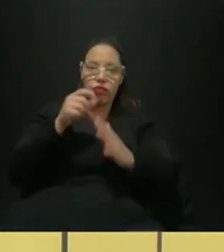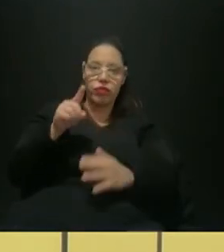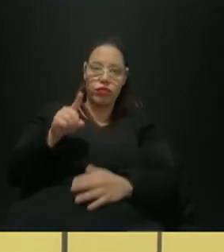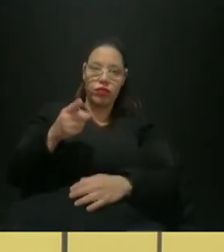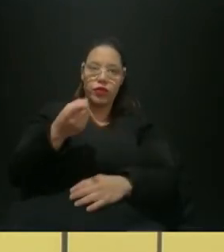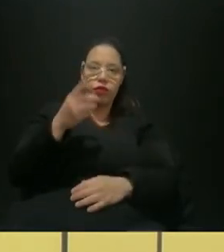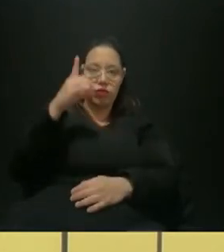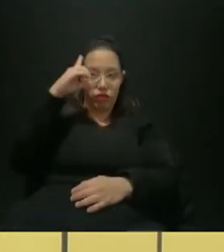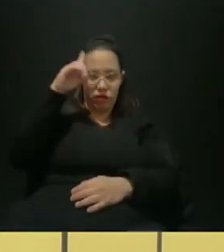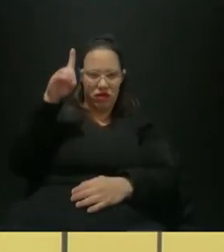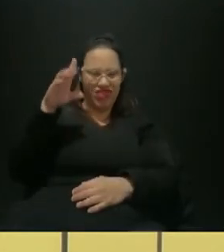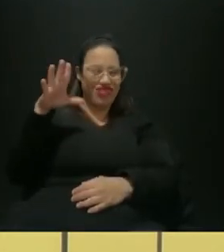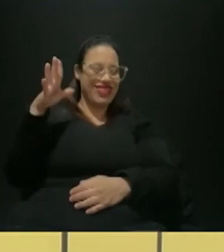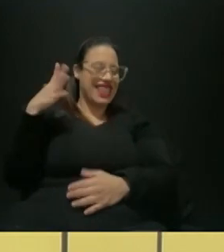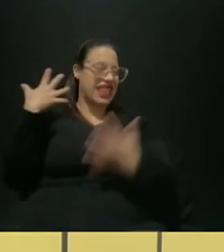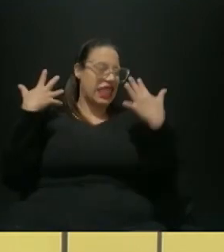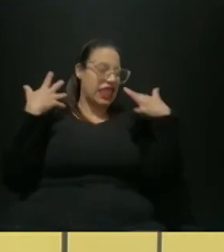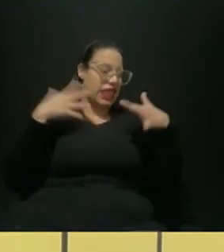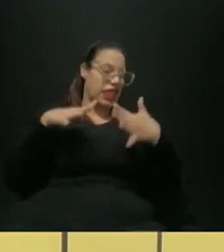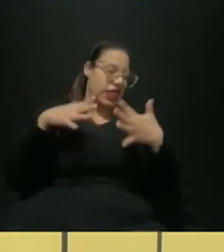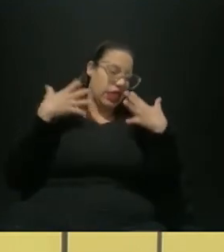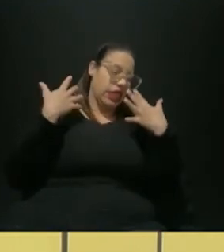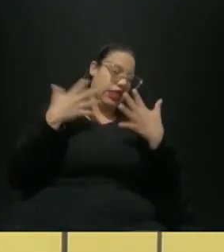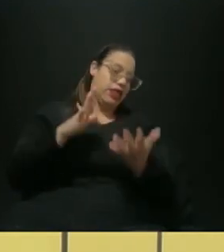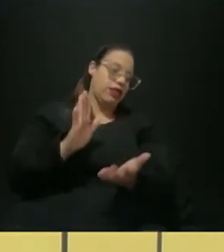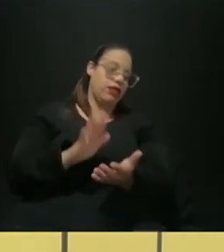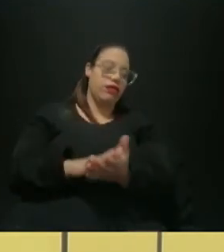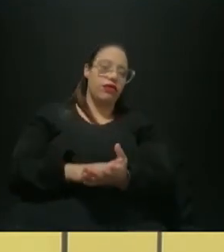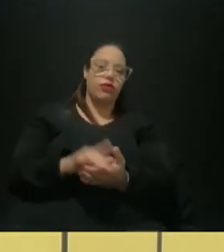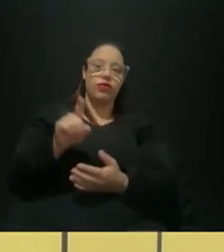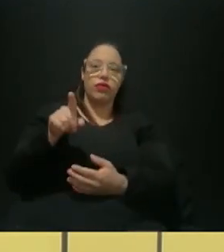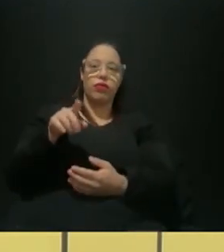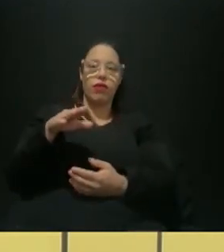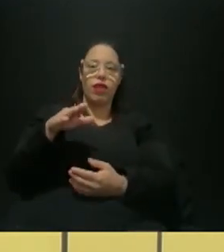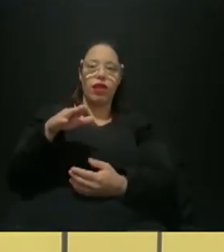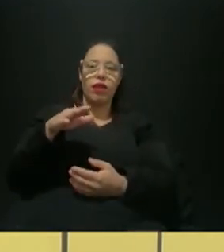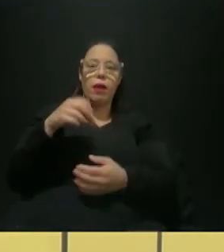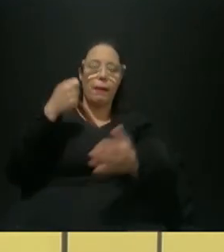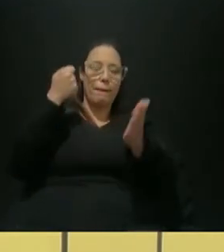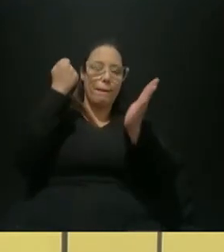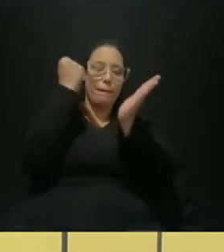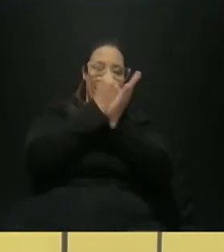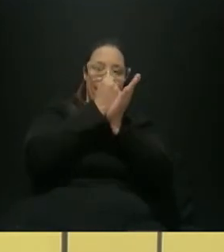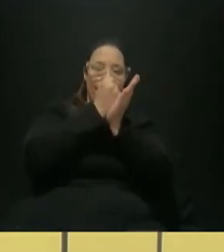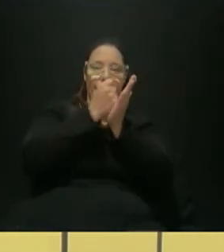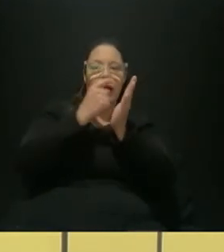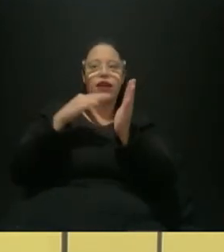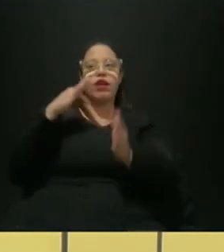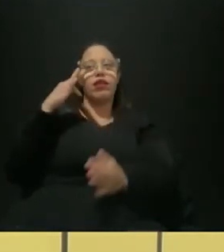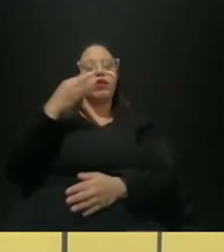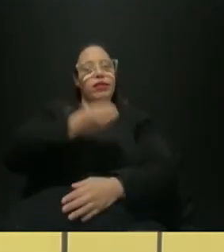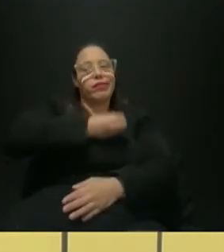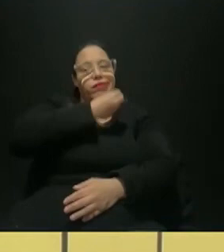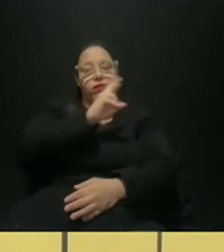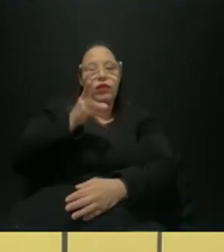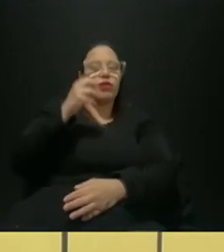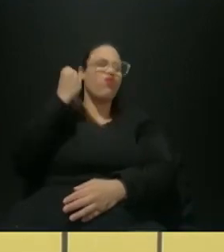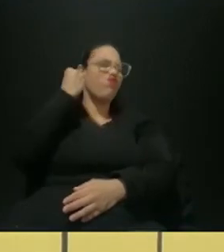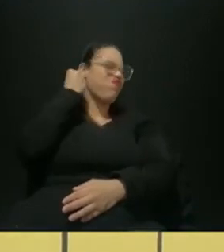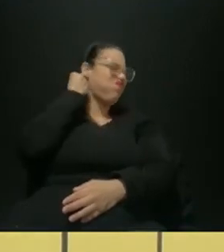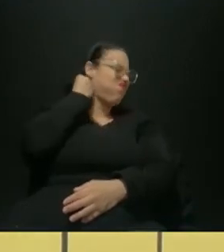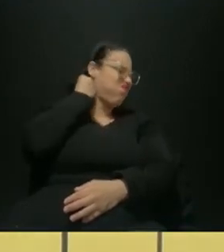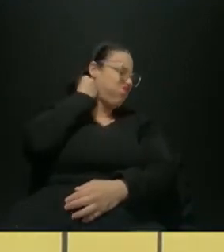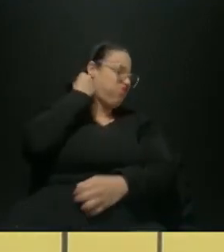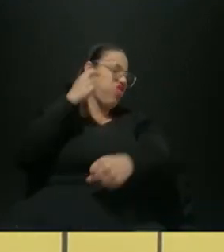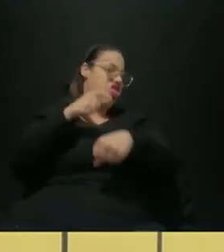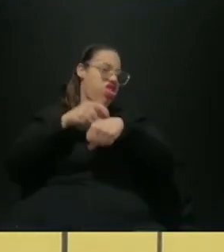inacreditável, né? Você sabe que aquilo lá marca para o resto da existência. Quando você tem um estresse muito grande nesse período, você vai pagar esse